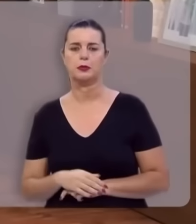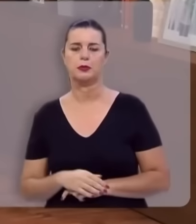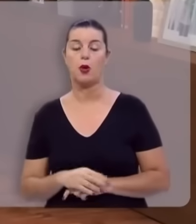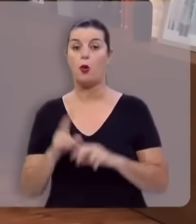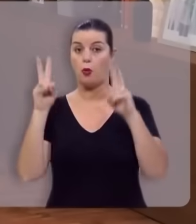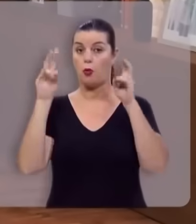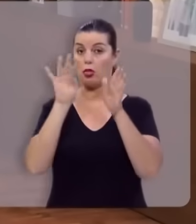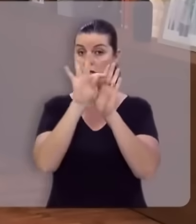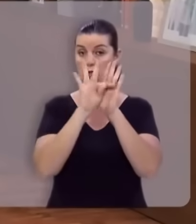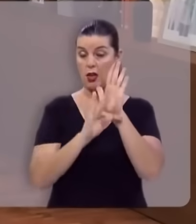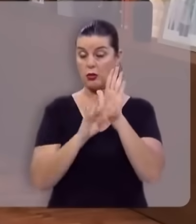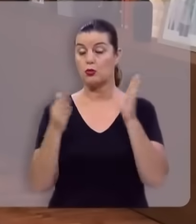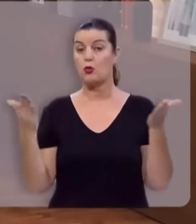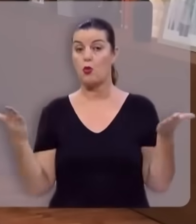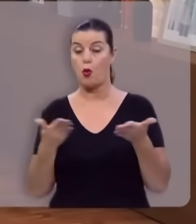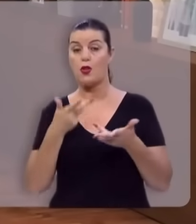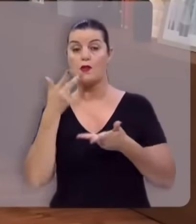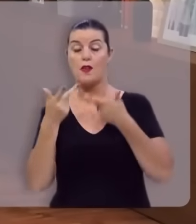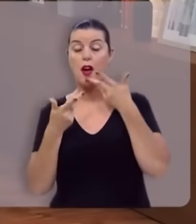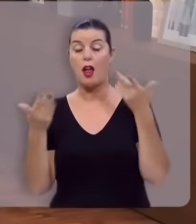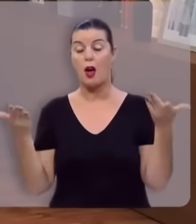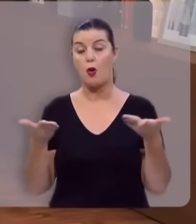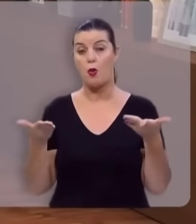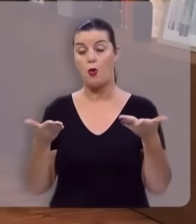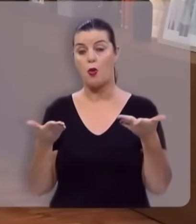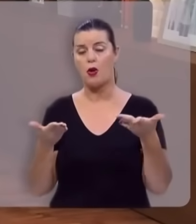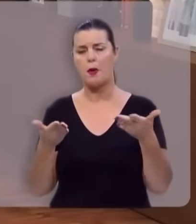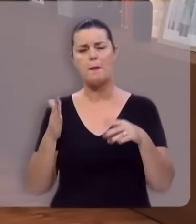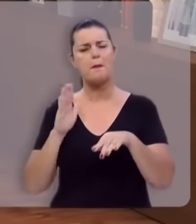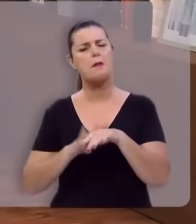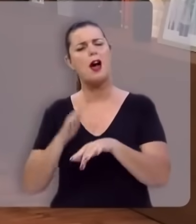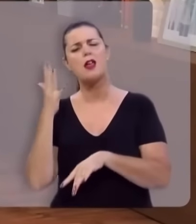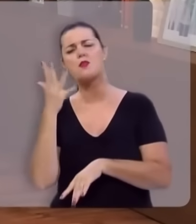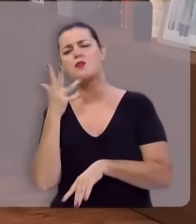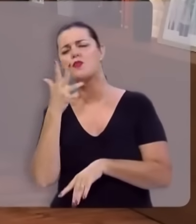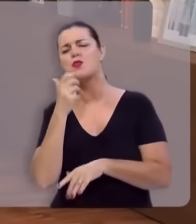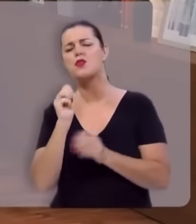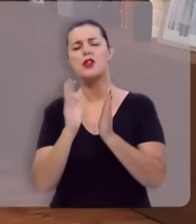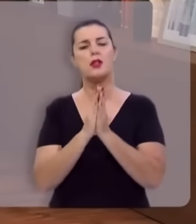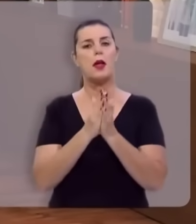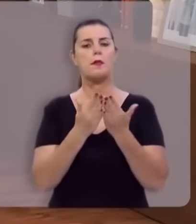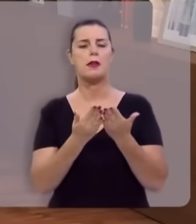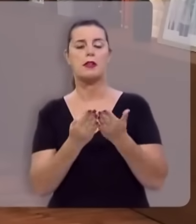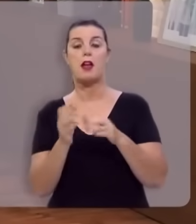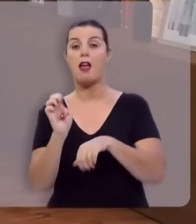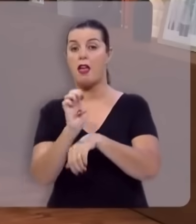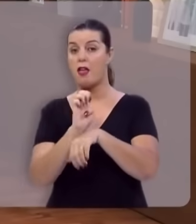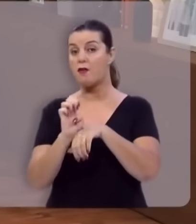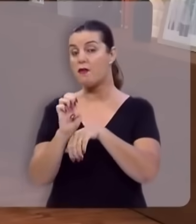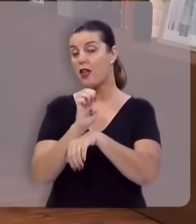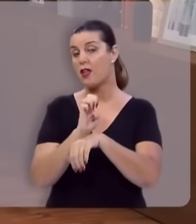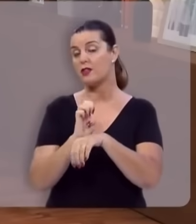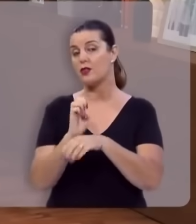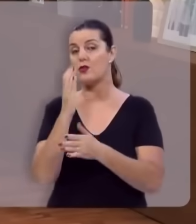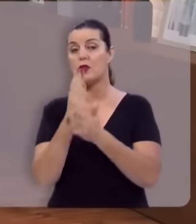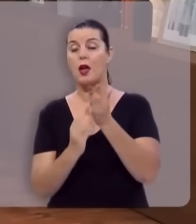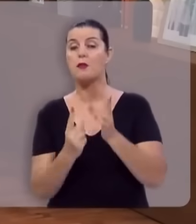O texto que eu quero tratar com você hoje é um dos mais belos da Bíblia, Efésios